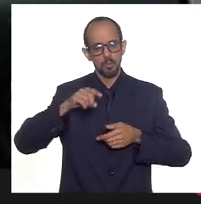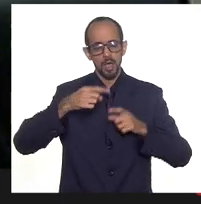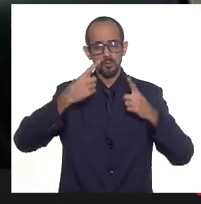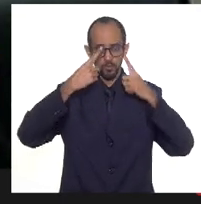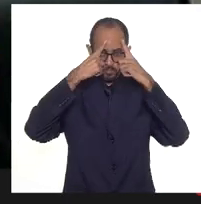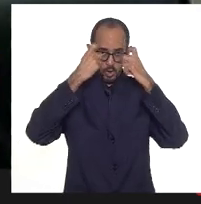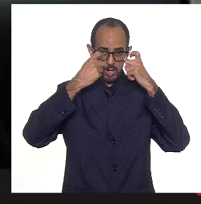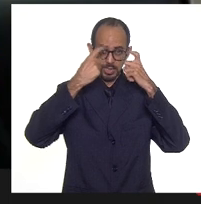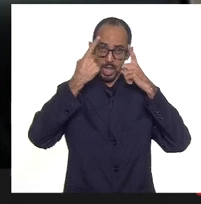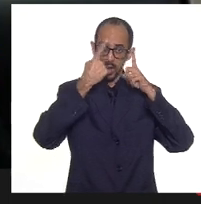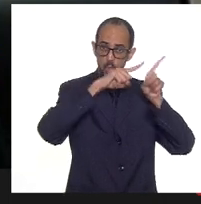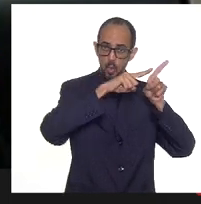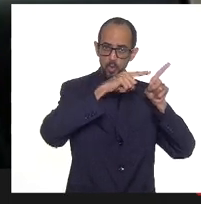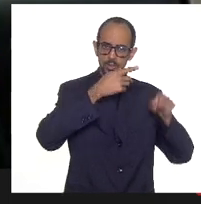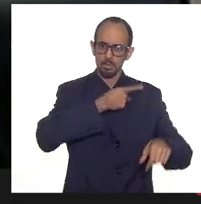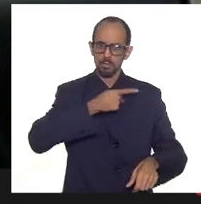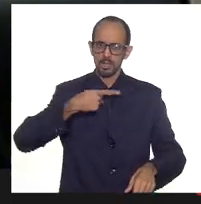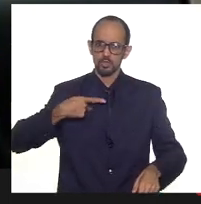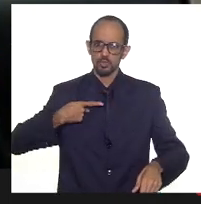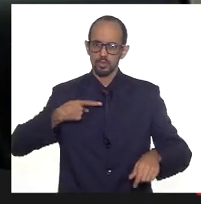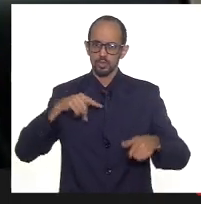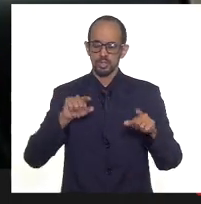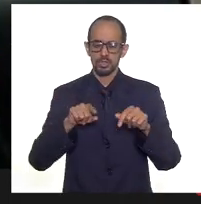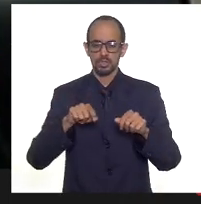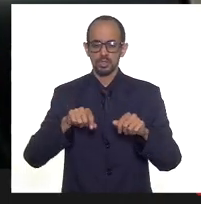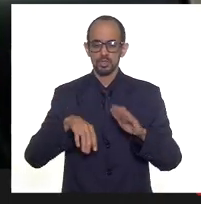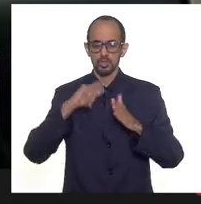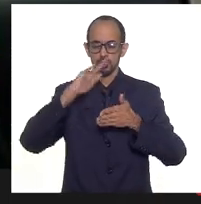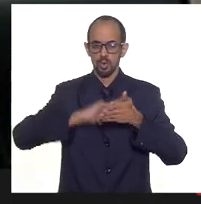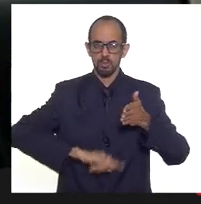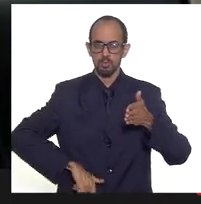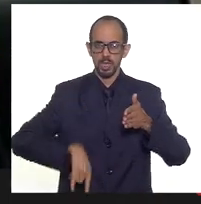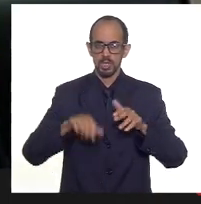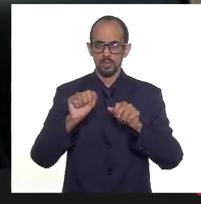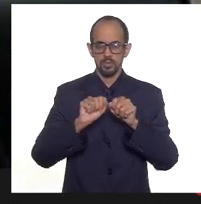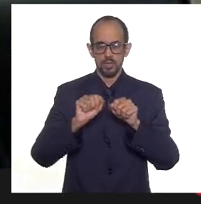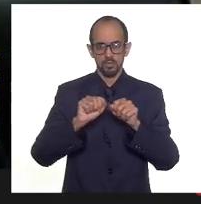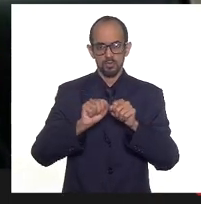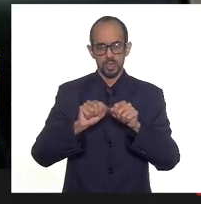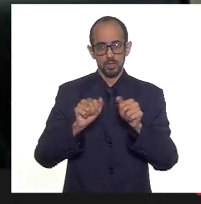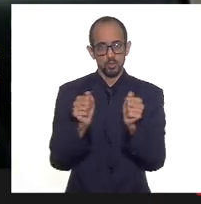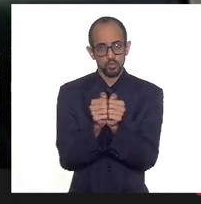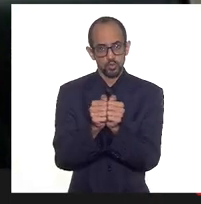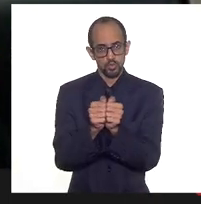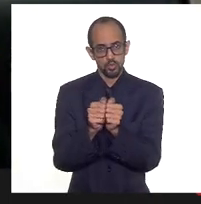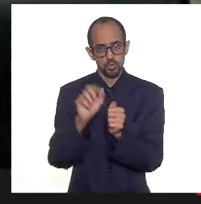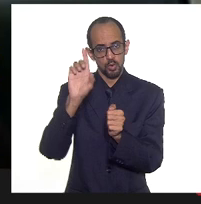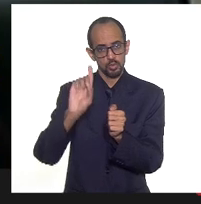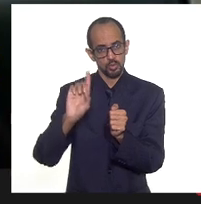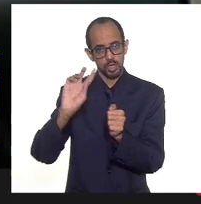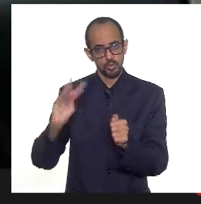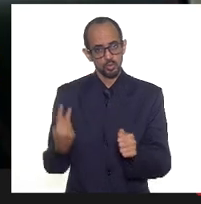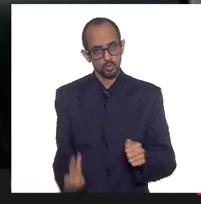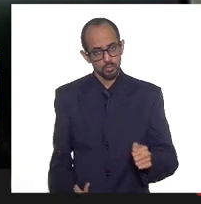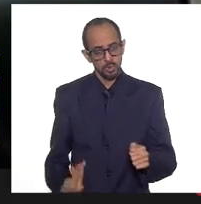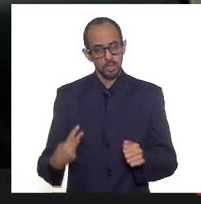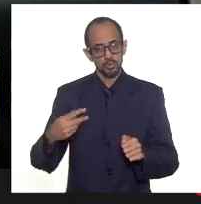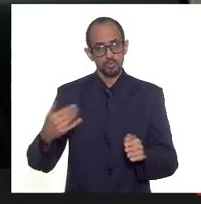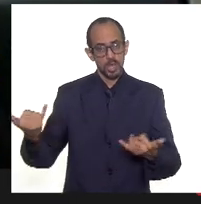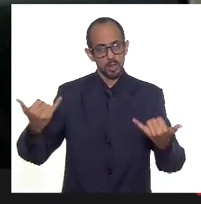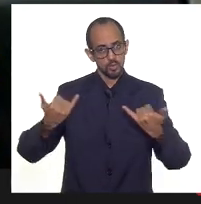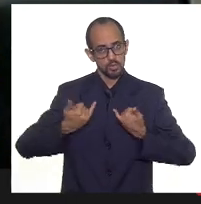ato desta casa, cujo documento foi redigido pela Comissão de Direitos Humanos, e a notícia foi trazida